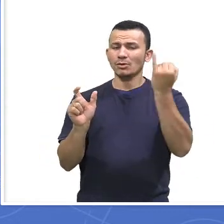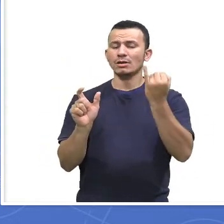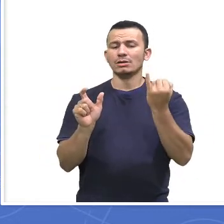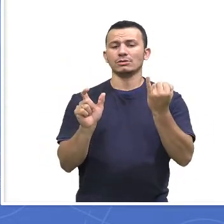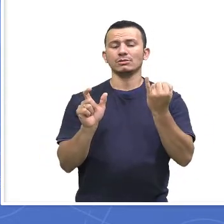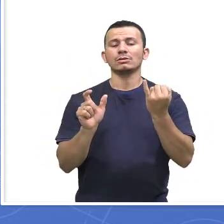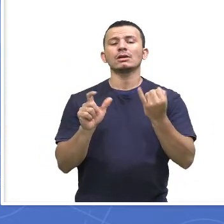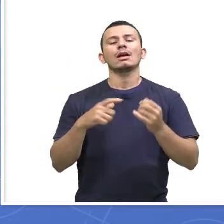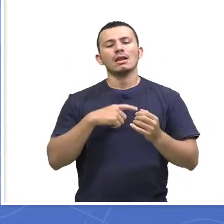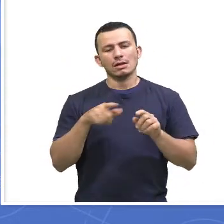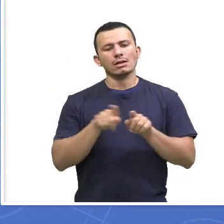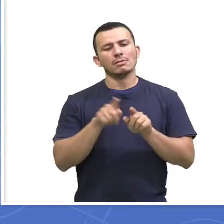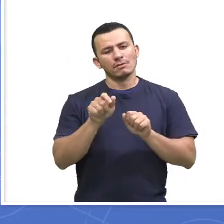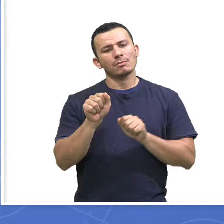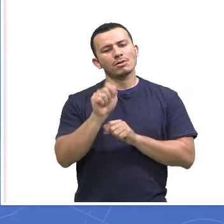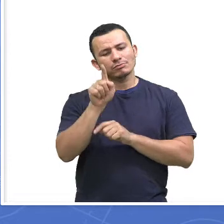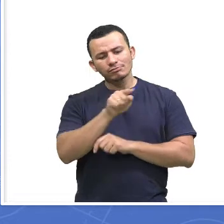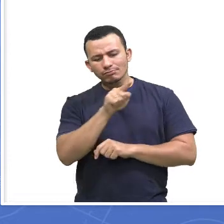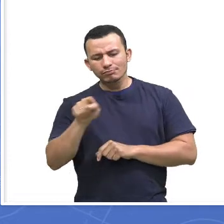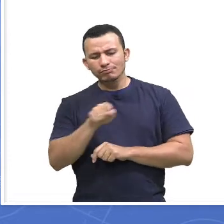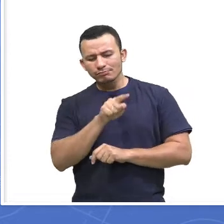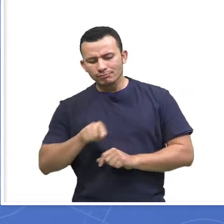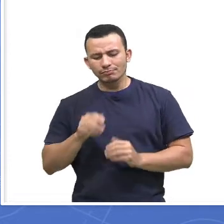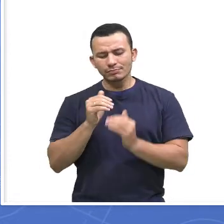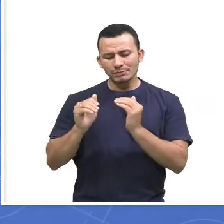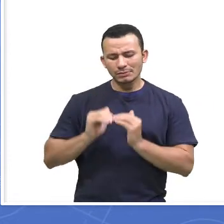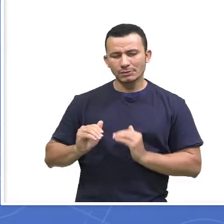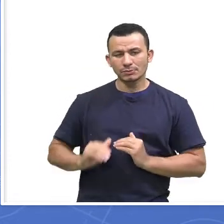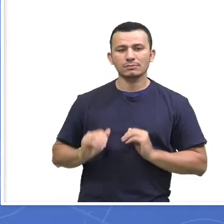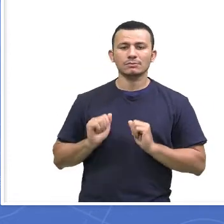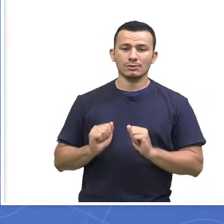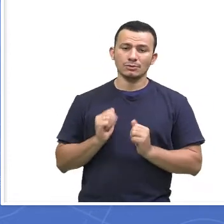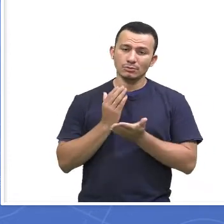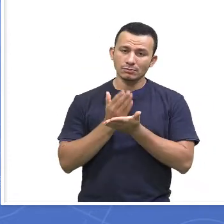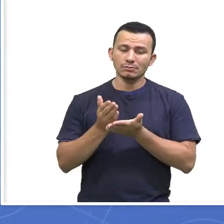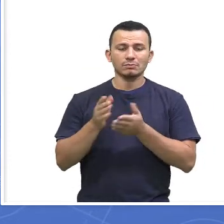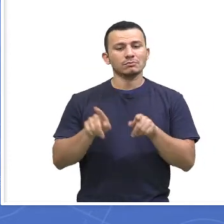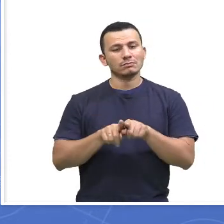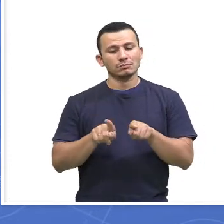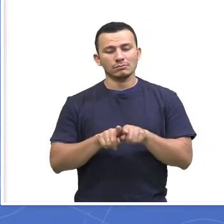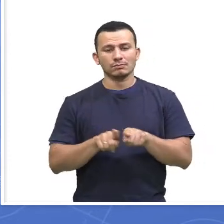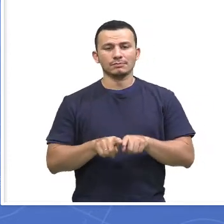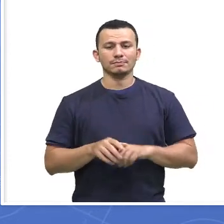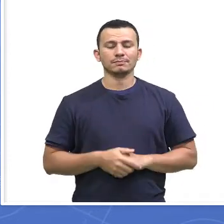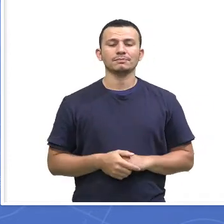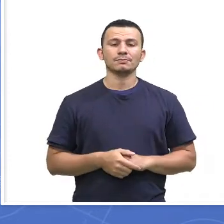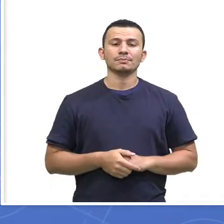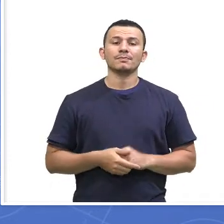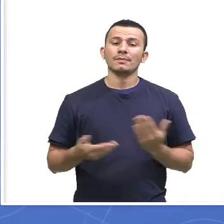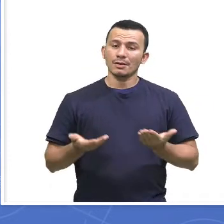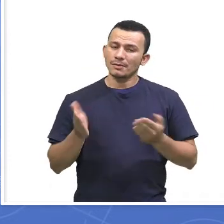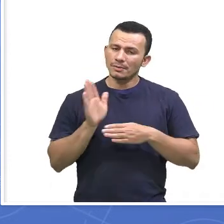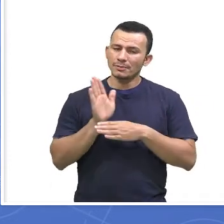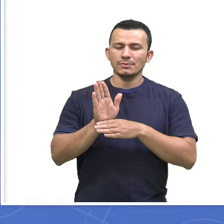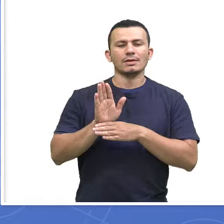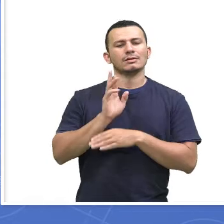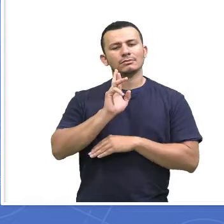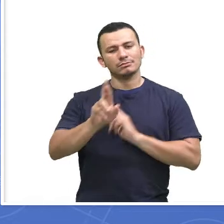eliminação a questão, sabia? Então vamos fazer uma correção aqui dessas questões aí, ó. Vamos lá,